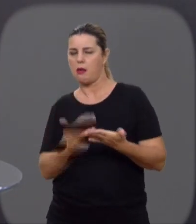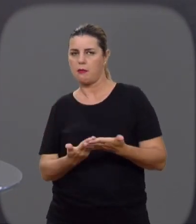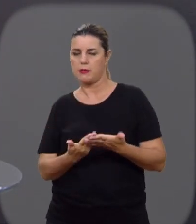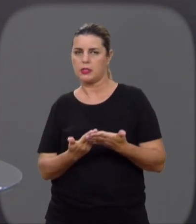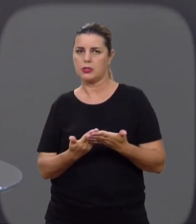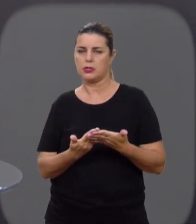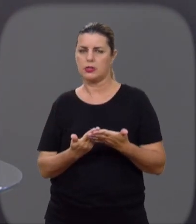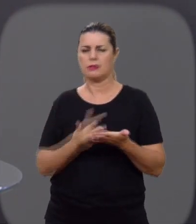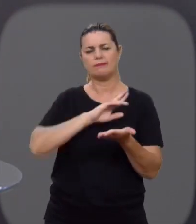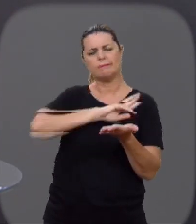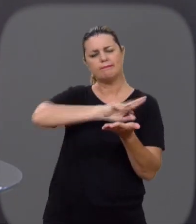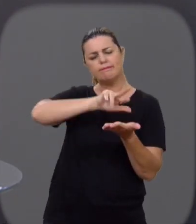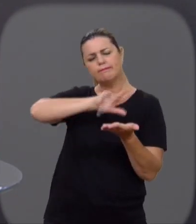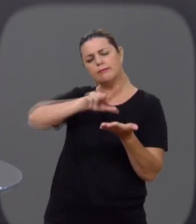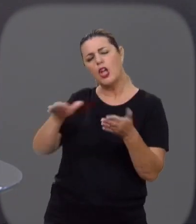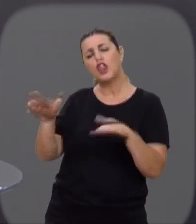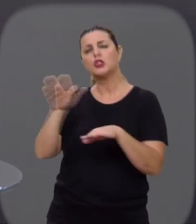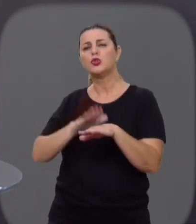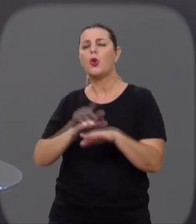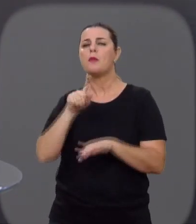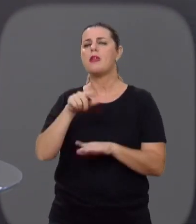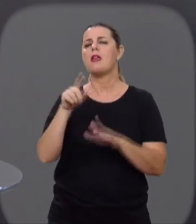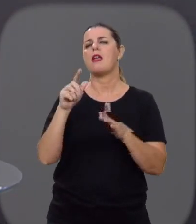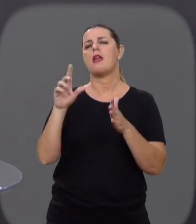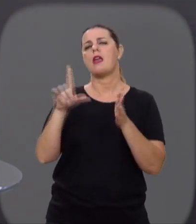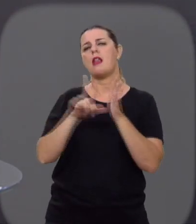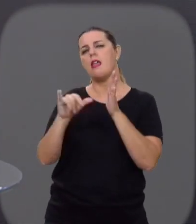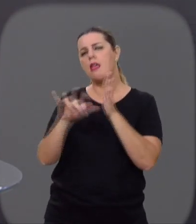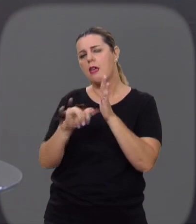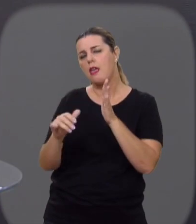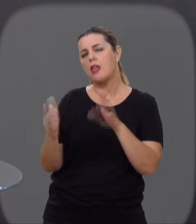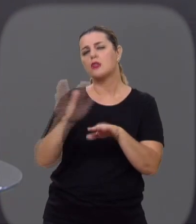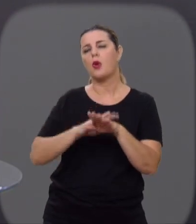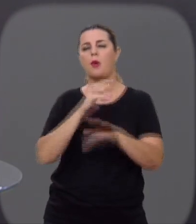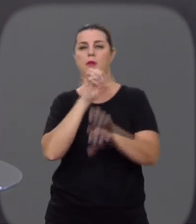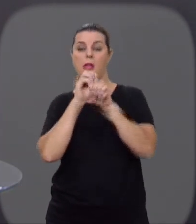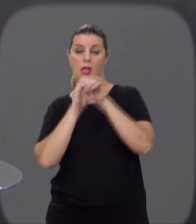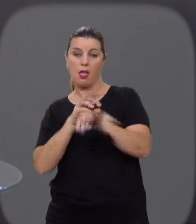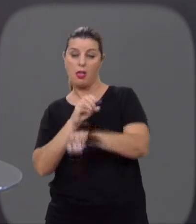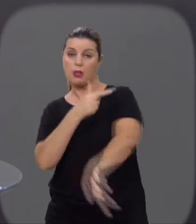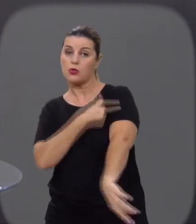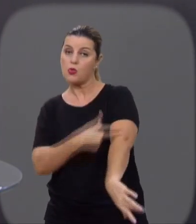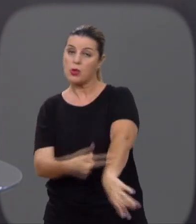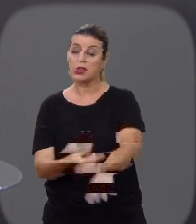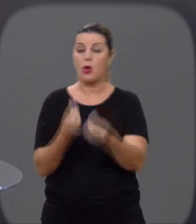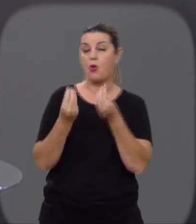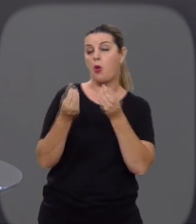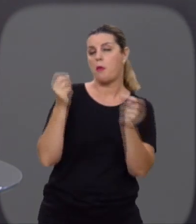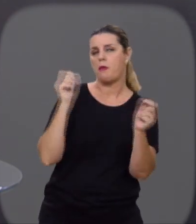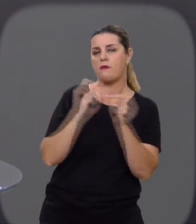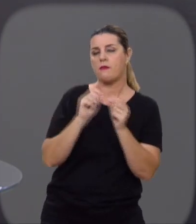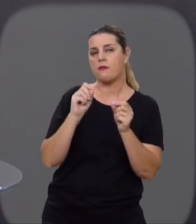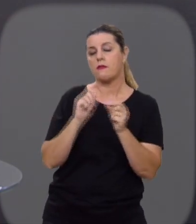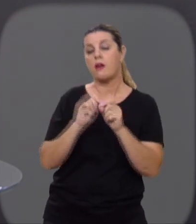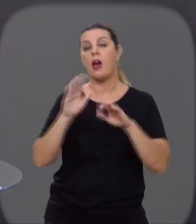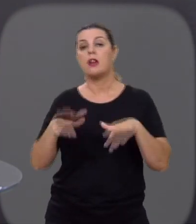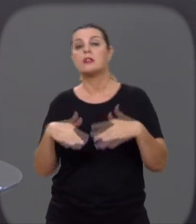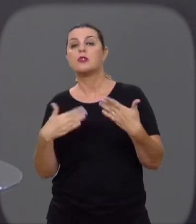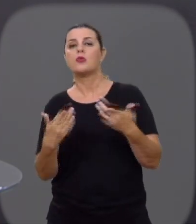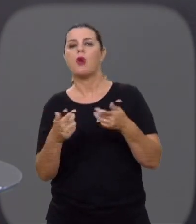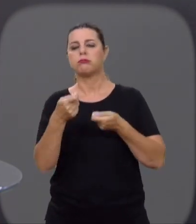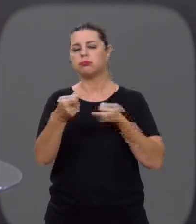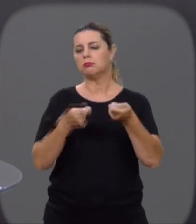e várias coisas derivadas disso, também sobre a educação, como deve ser ministrada, quais são